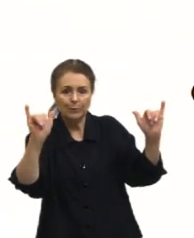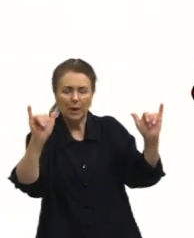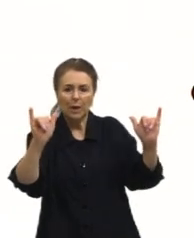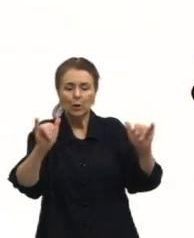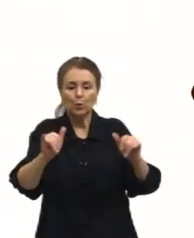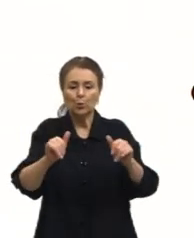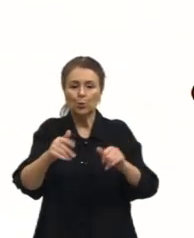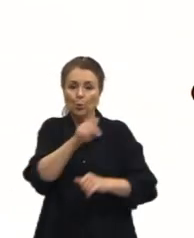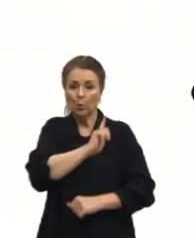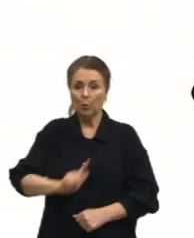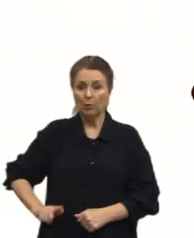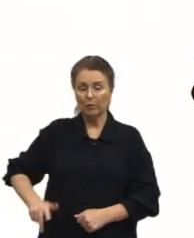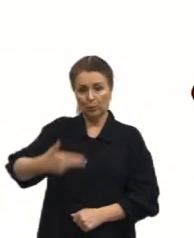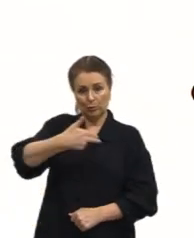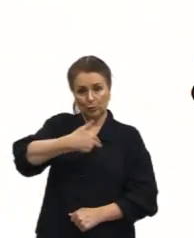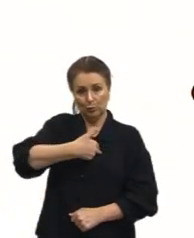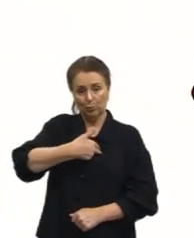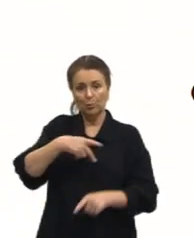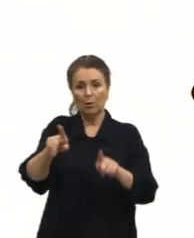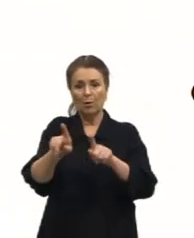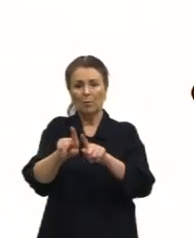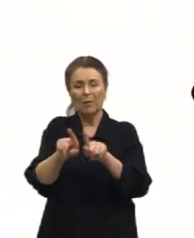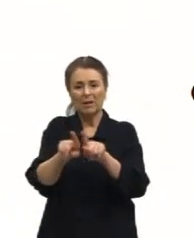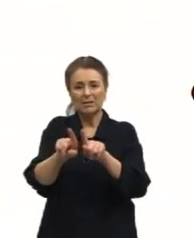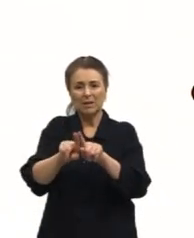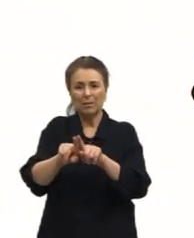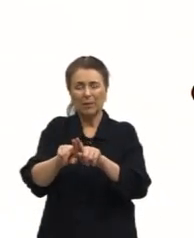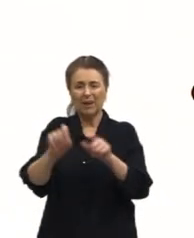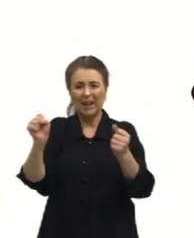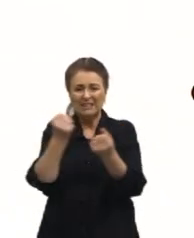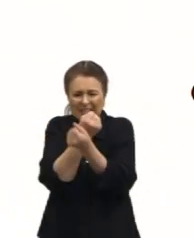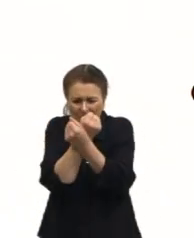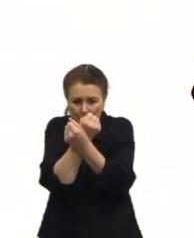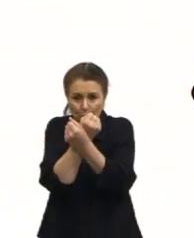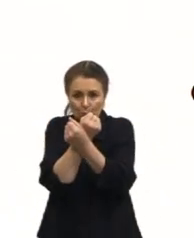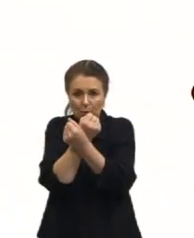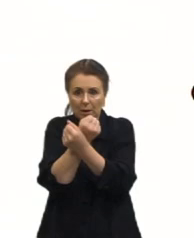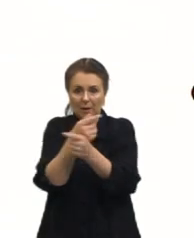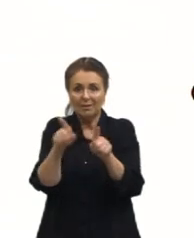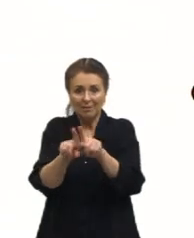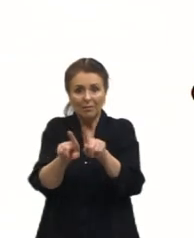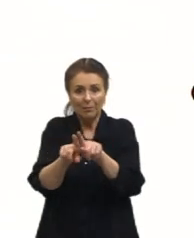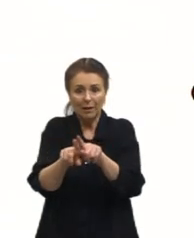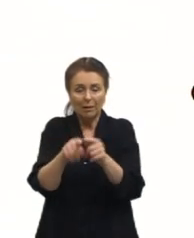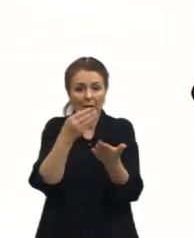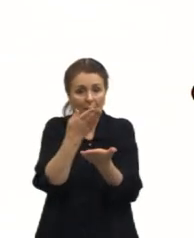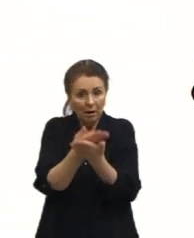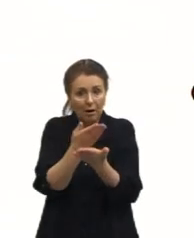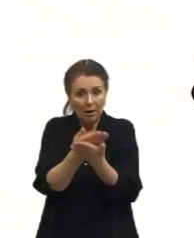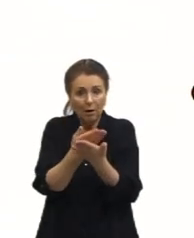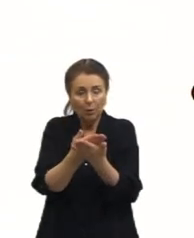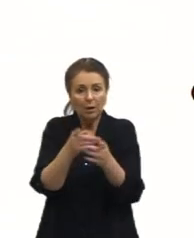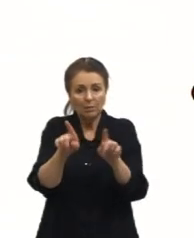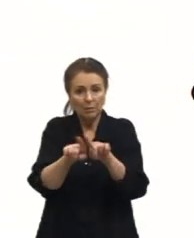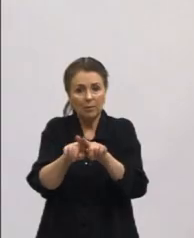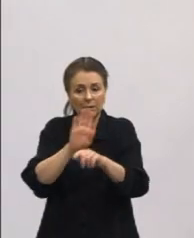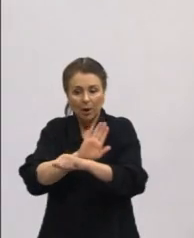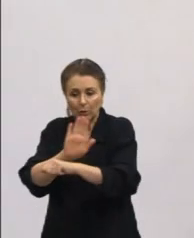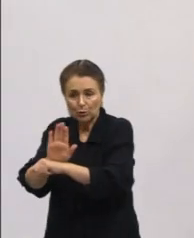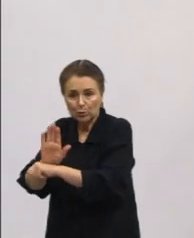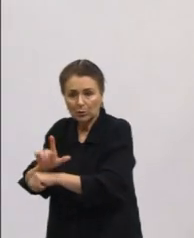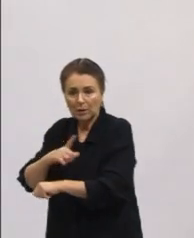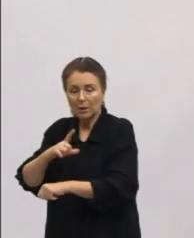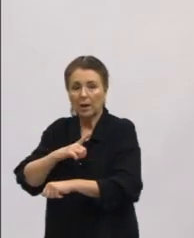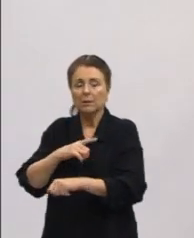o funcionamento da censura também era semelhante ao da ditadura militar Então essa aula também ajuda aí né Tem uma questão sobre o estado